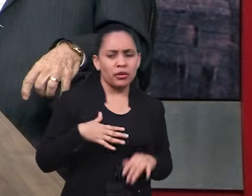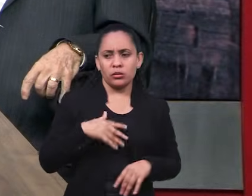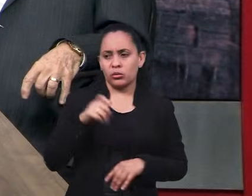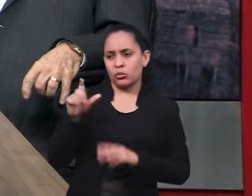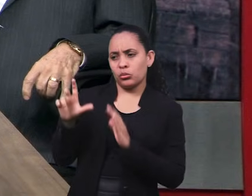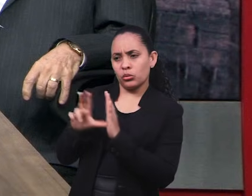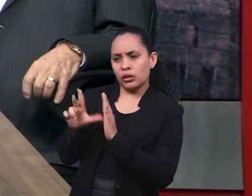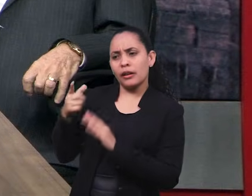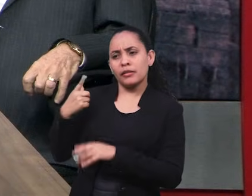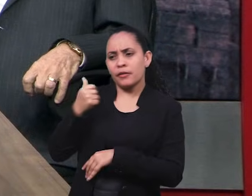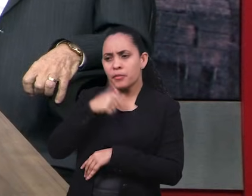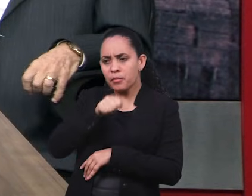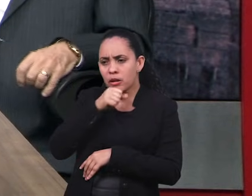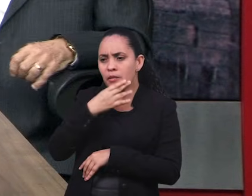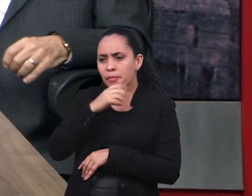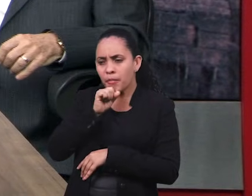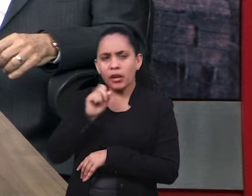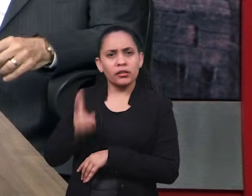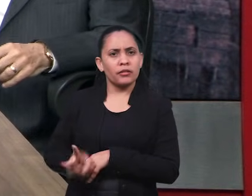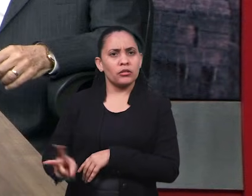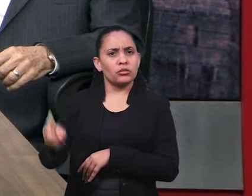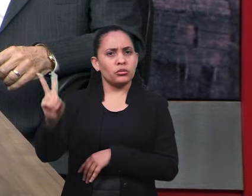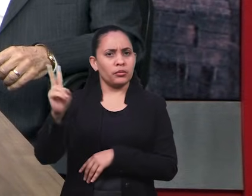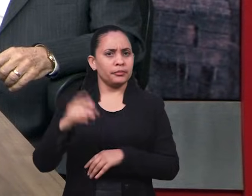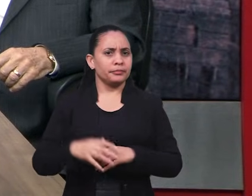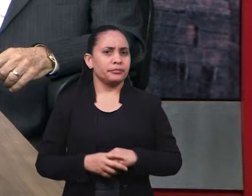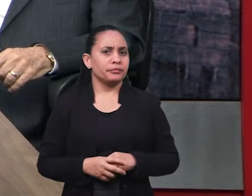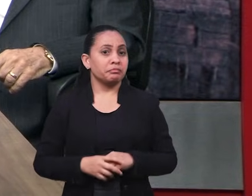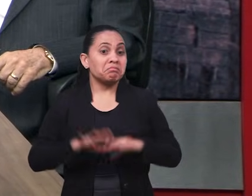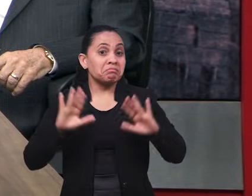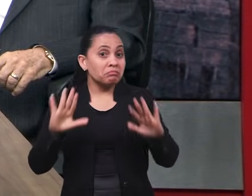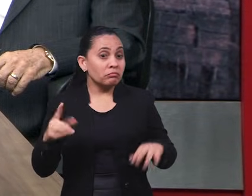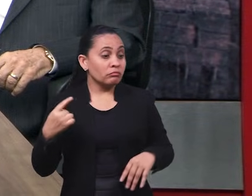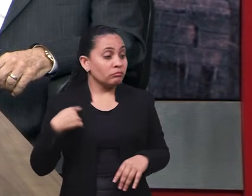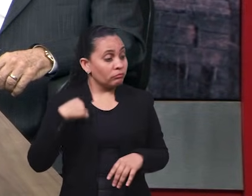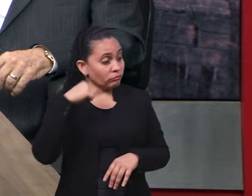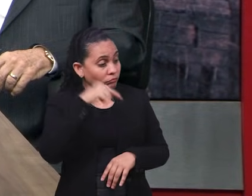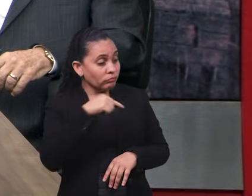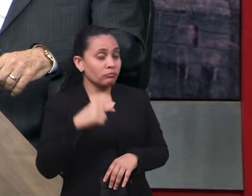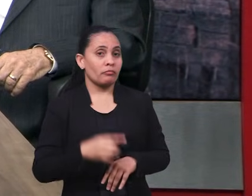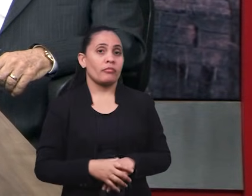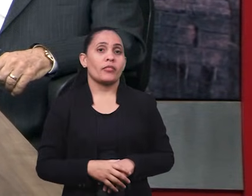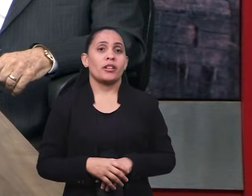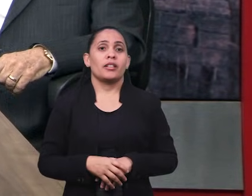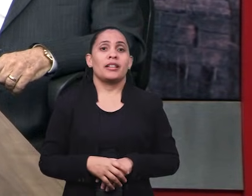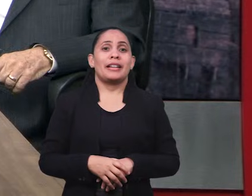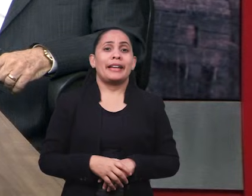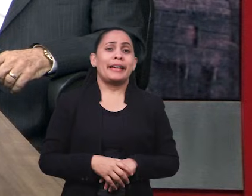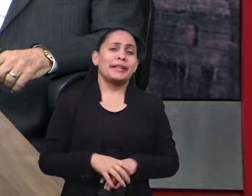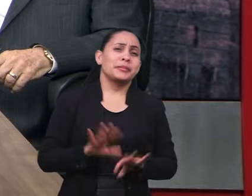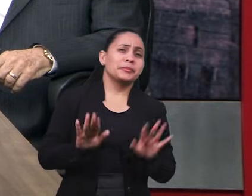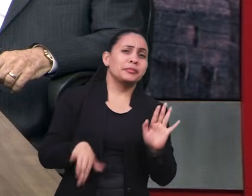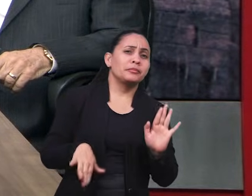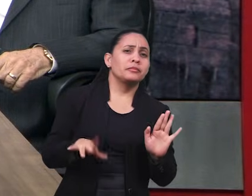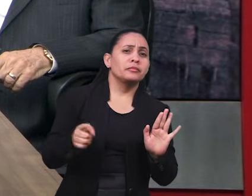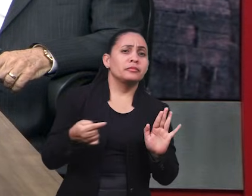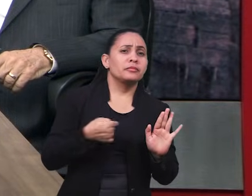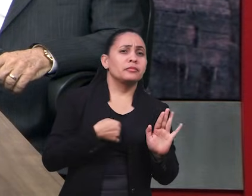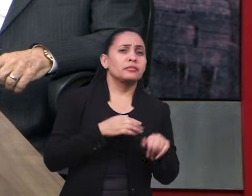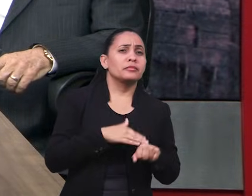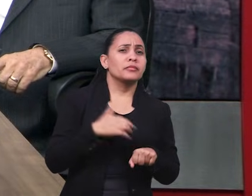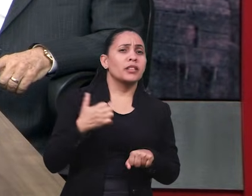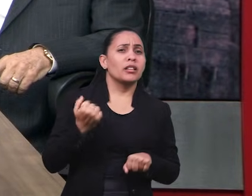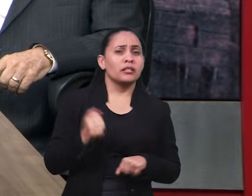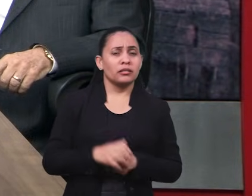Lutero teve a mãe, o pai dele, teve ele tudo, mas ele era Calvino era considerado como se fosse o seguinte, a